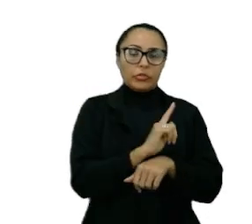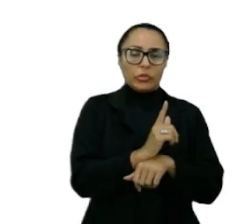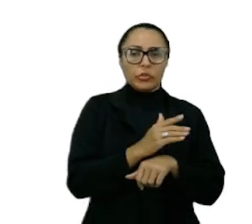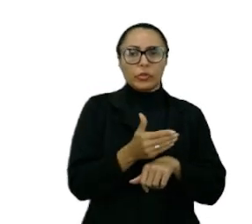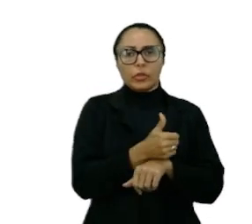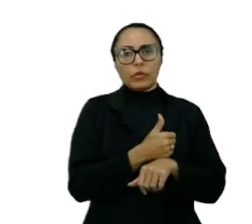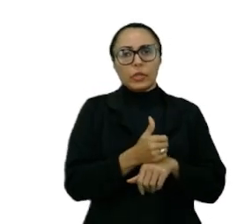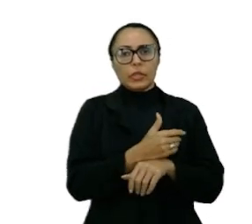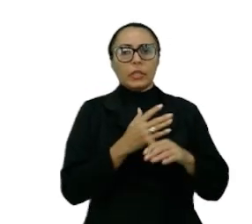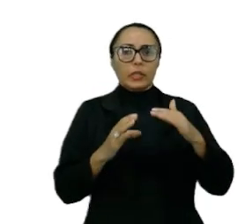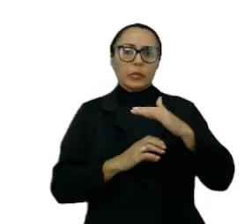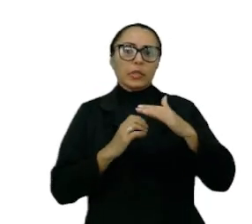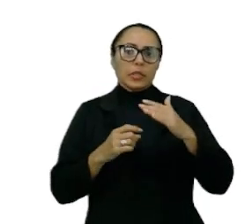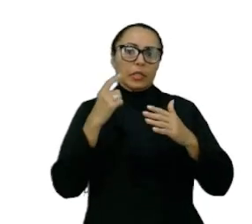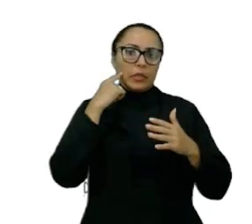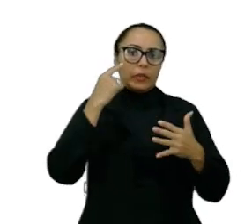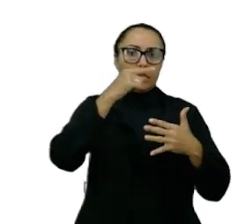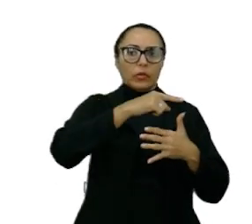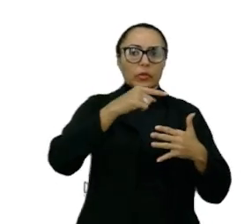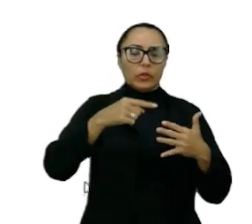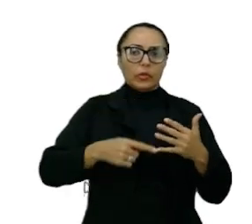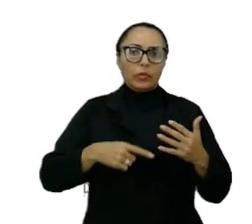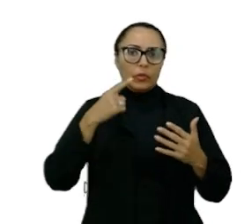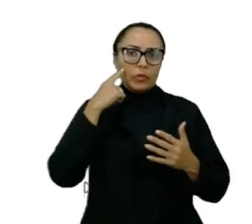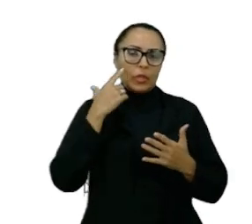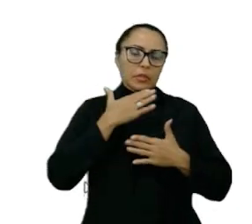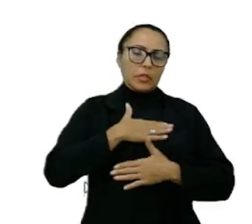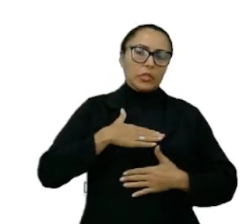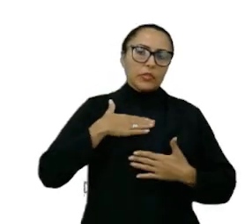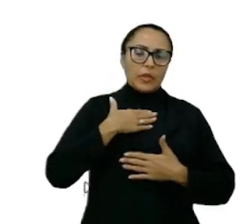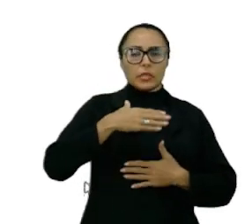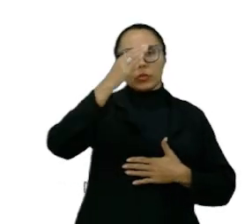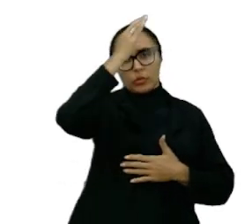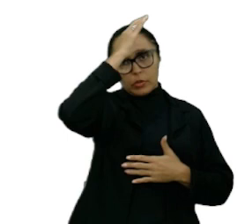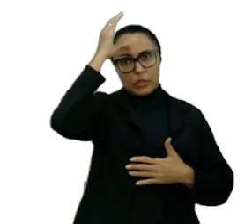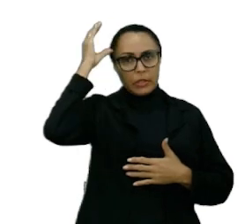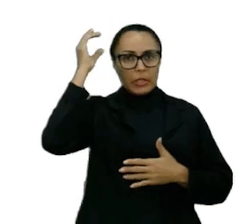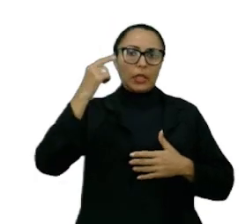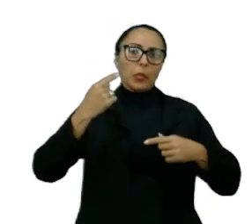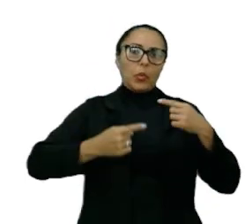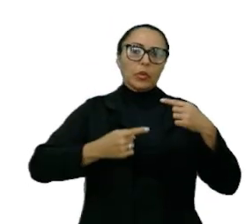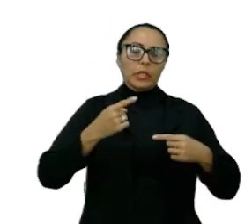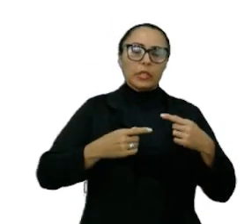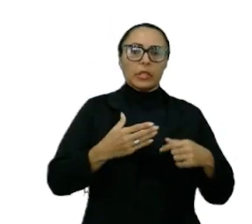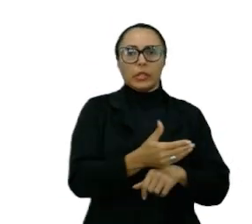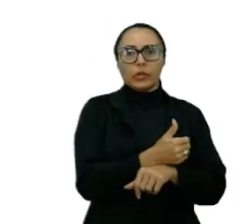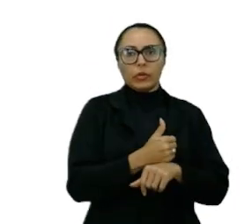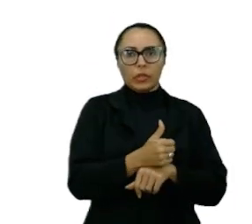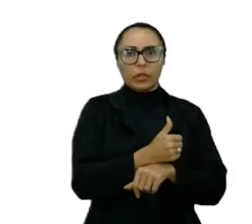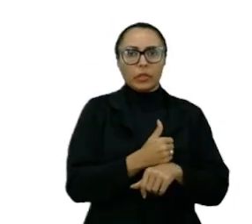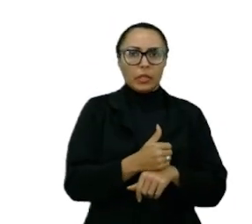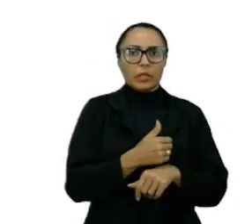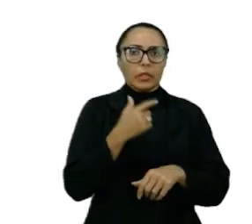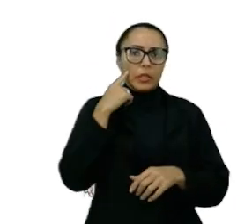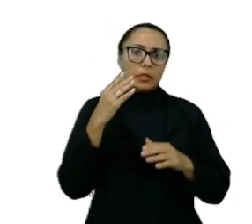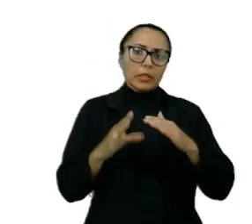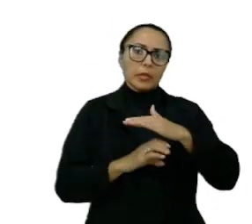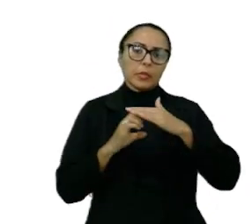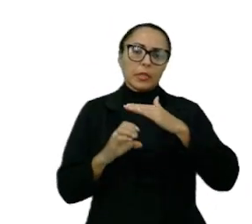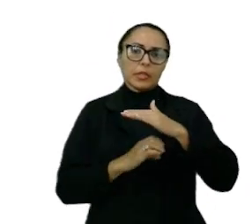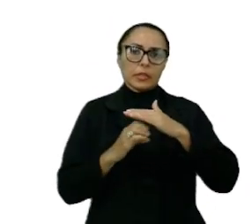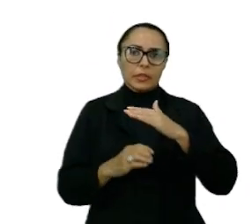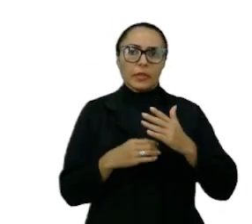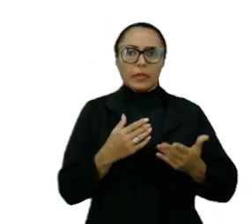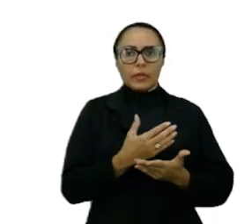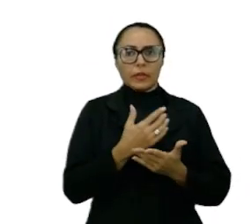ela tem como conteúdo a satisfação do cliente e a política de qualidade da empresa,